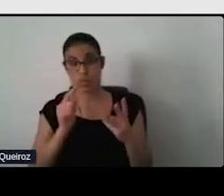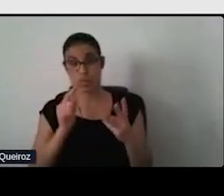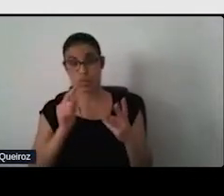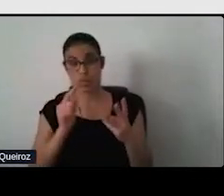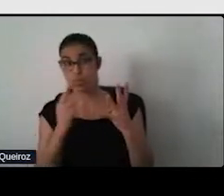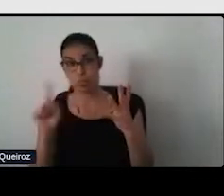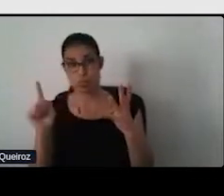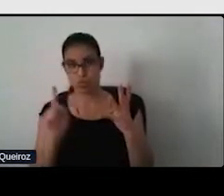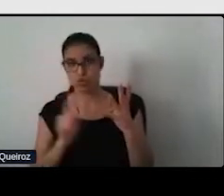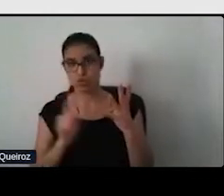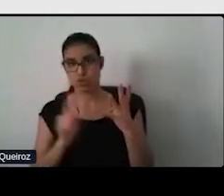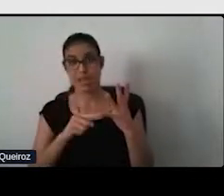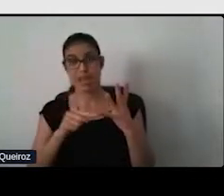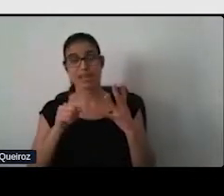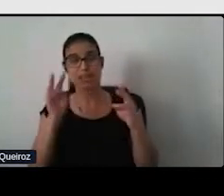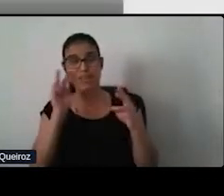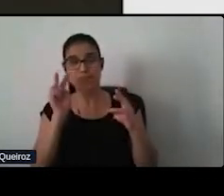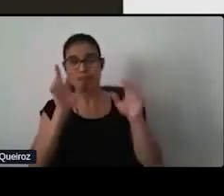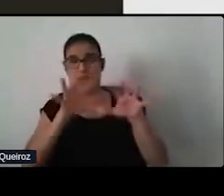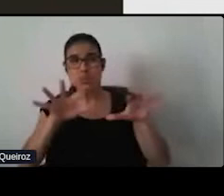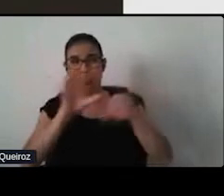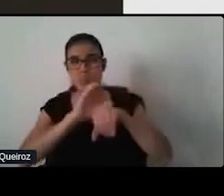escala em cinza.